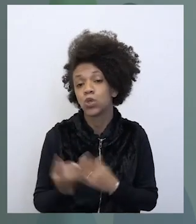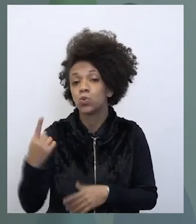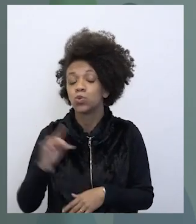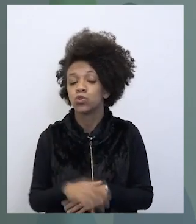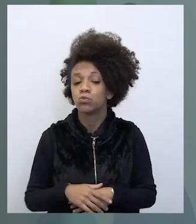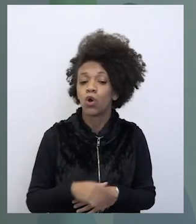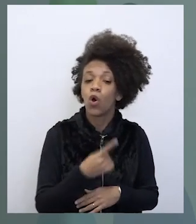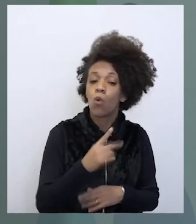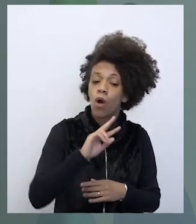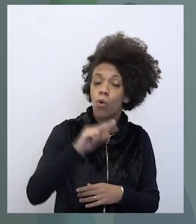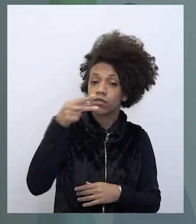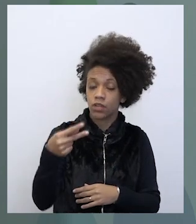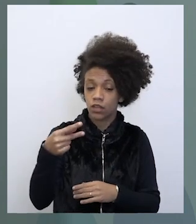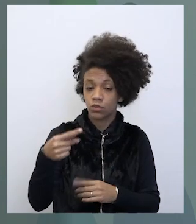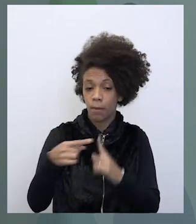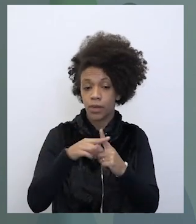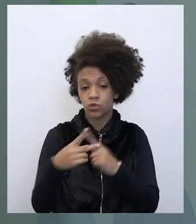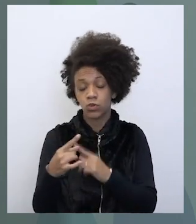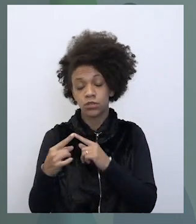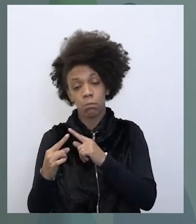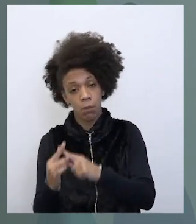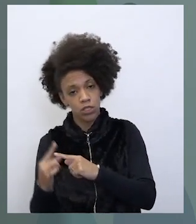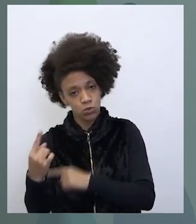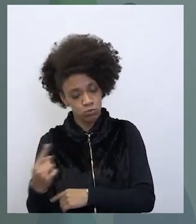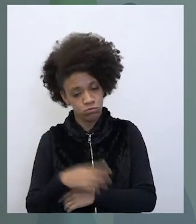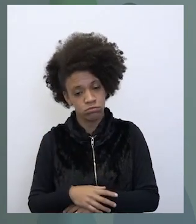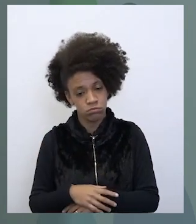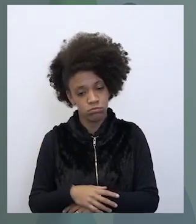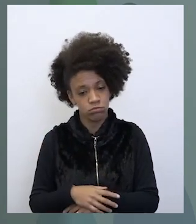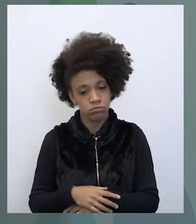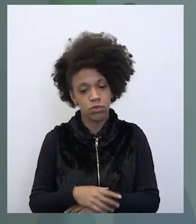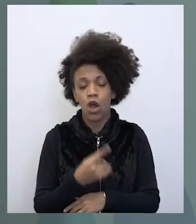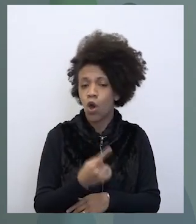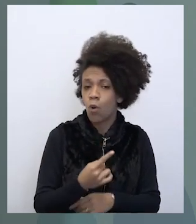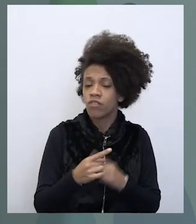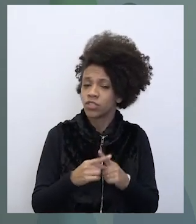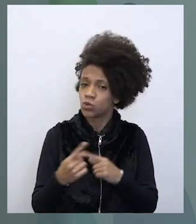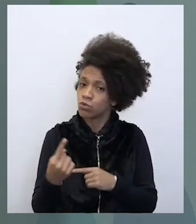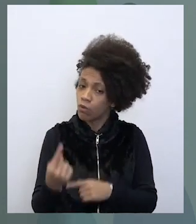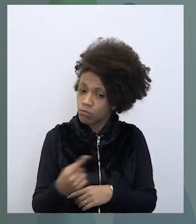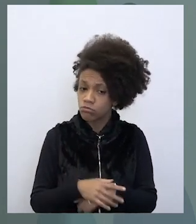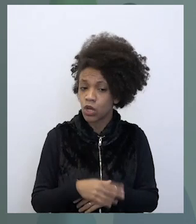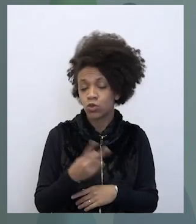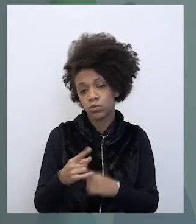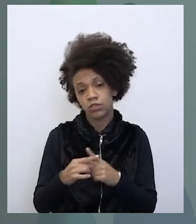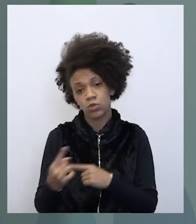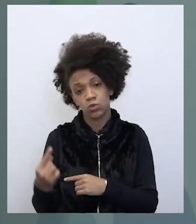ao quadrado, mais 2 vezes 1, mais 1. 1 ao quadrado, 1 vezes 1, 1. 2 vezes 1, 2.